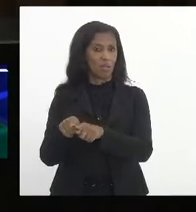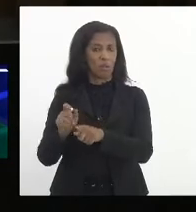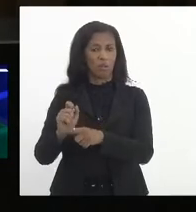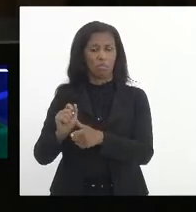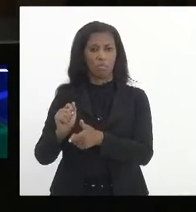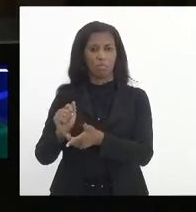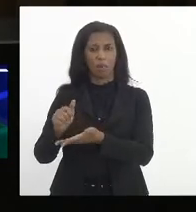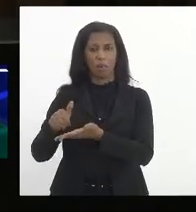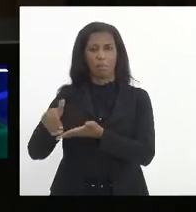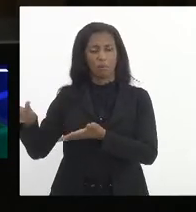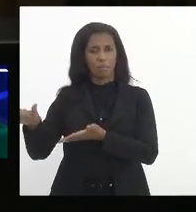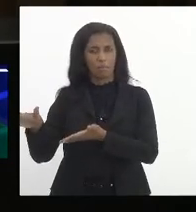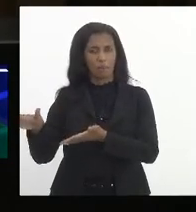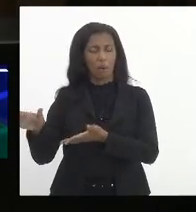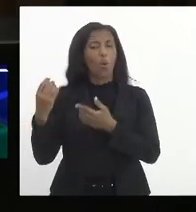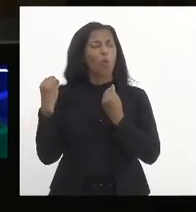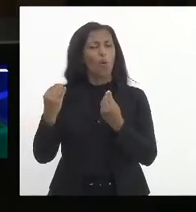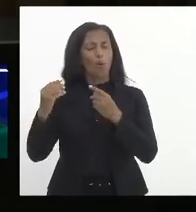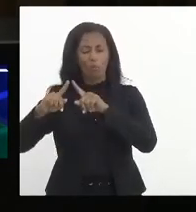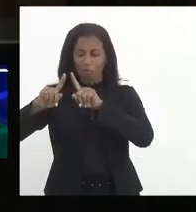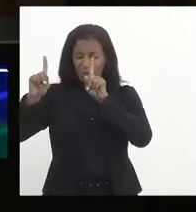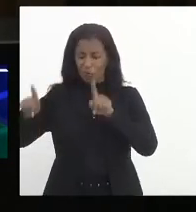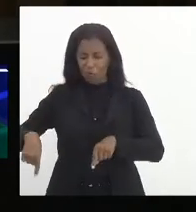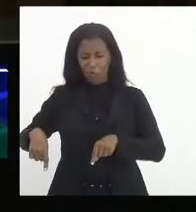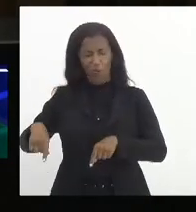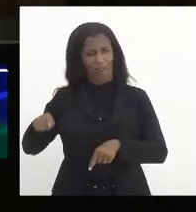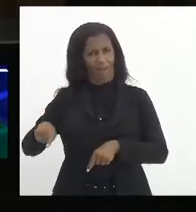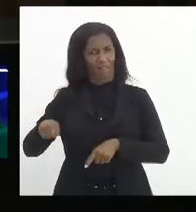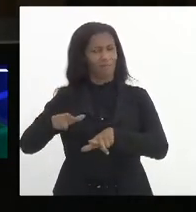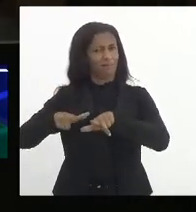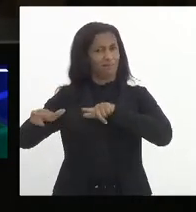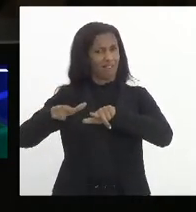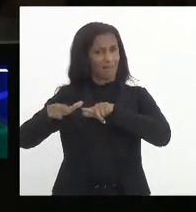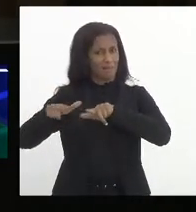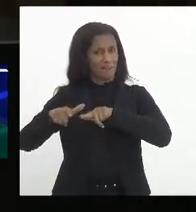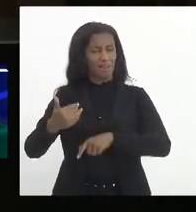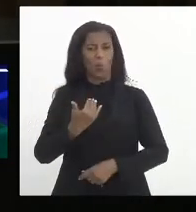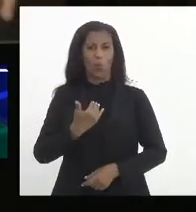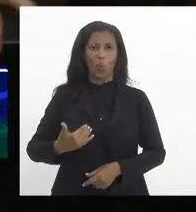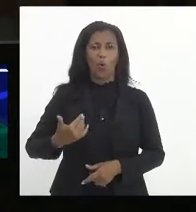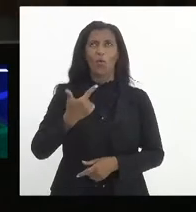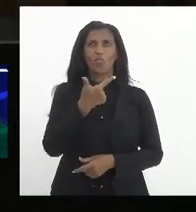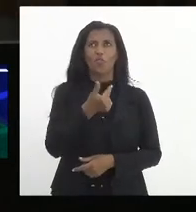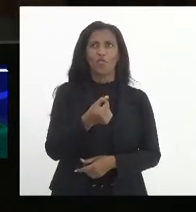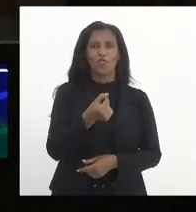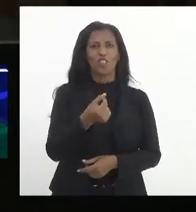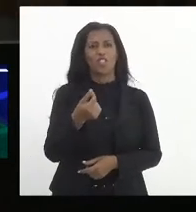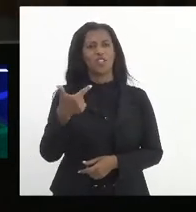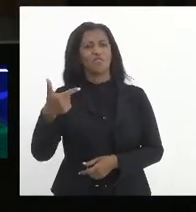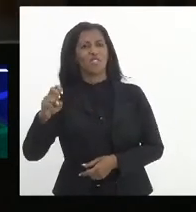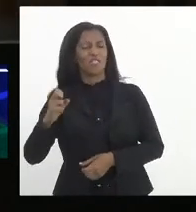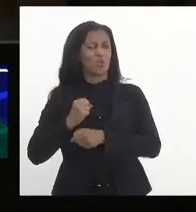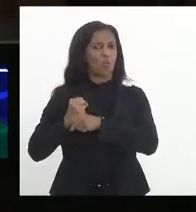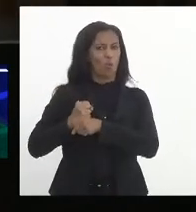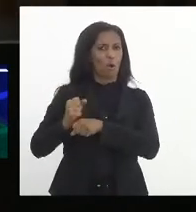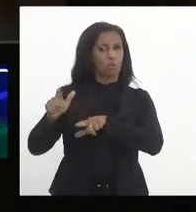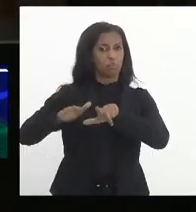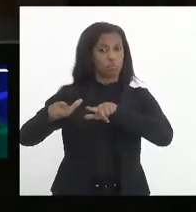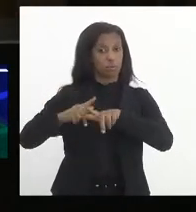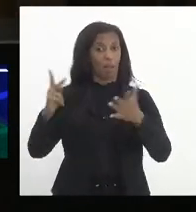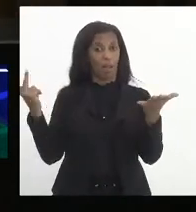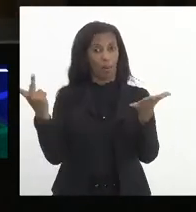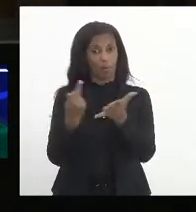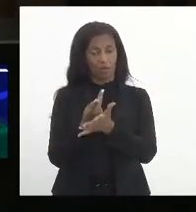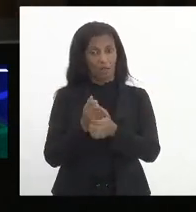demissões aí você vira instalar o funcionário público meus amigos o que ela trabalhando 20 e 25 anos vem uma